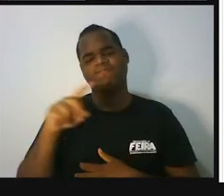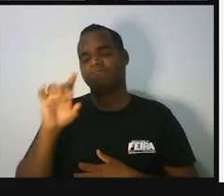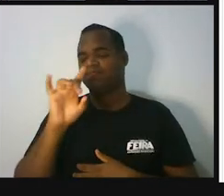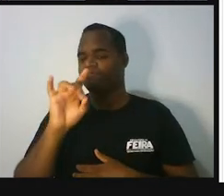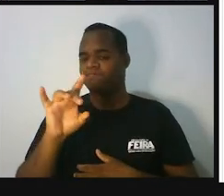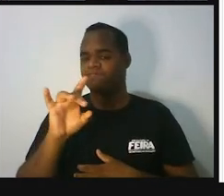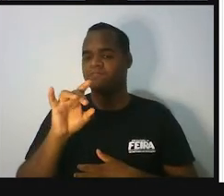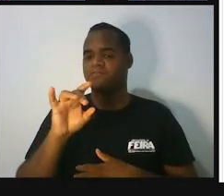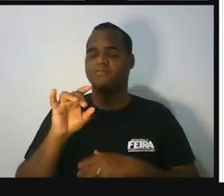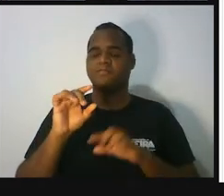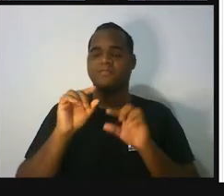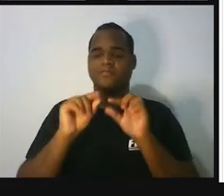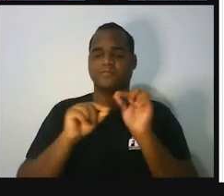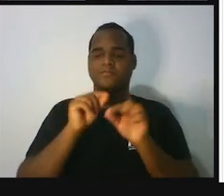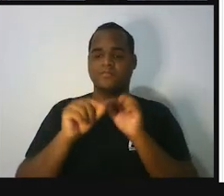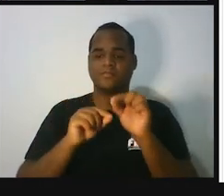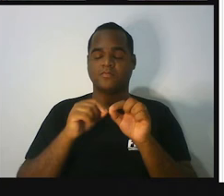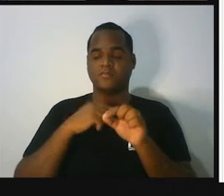pegar